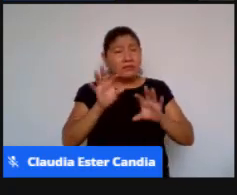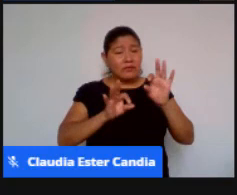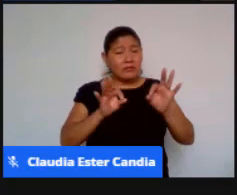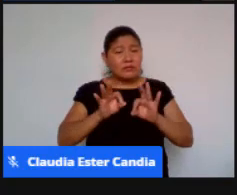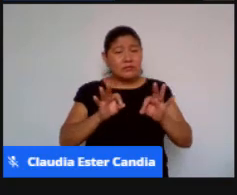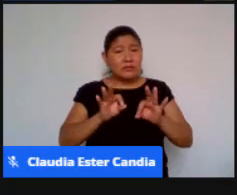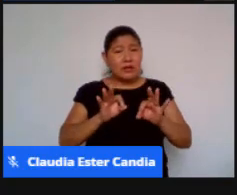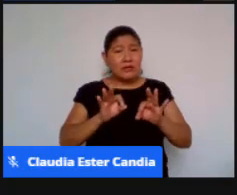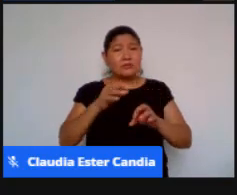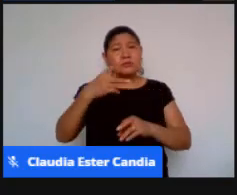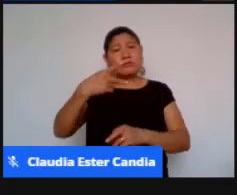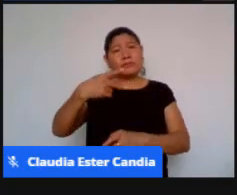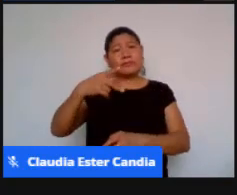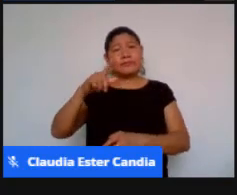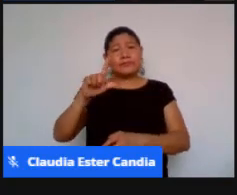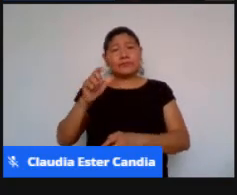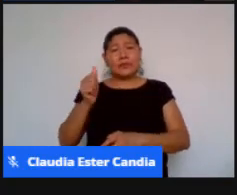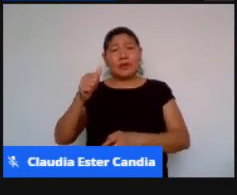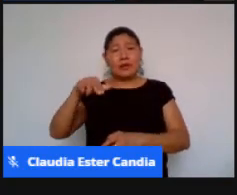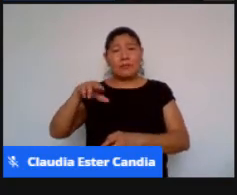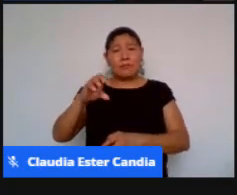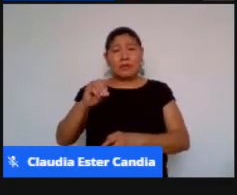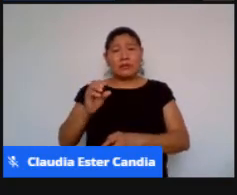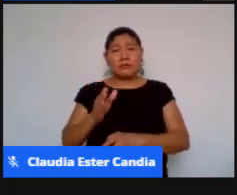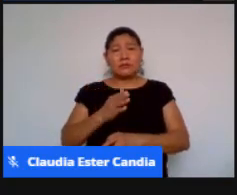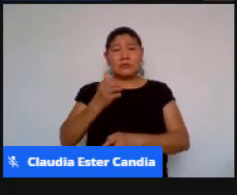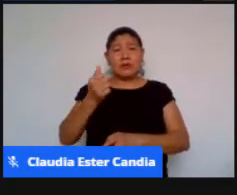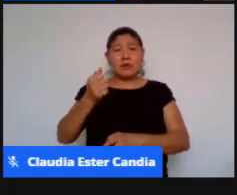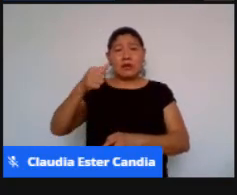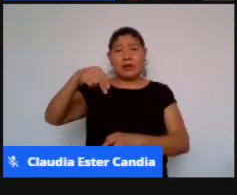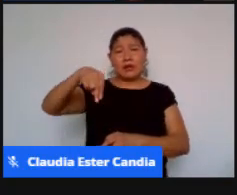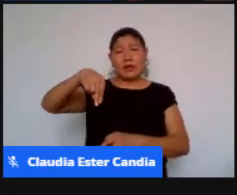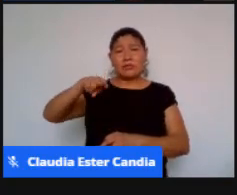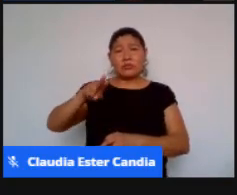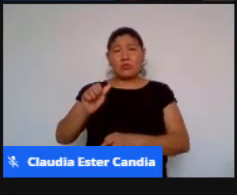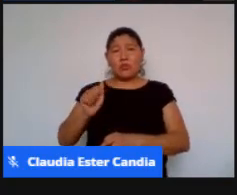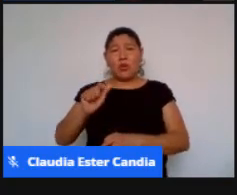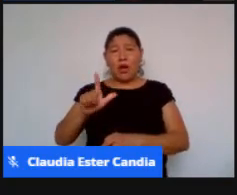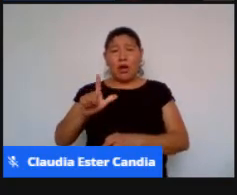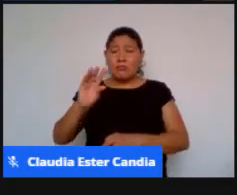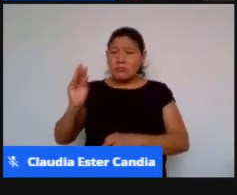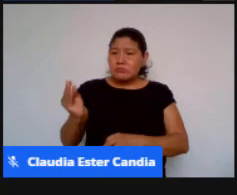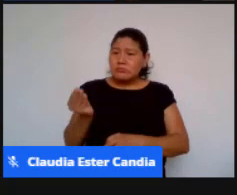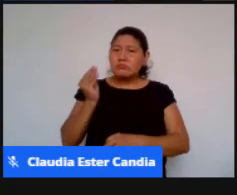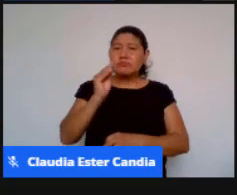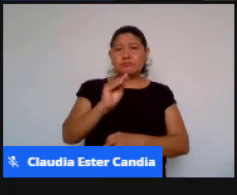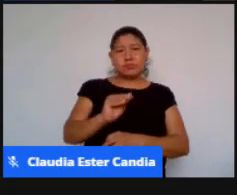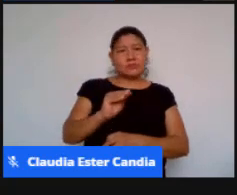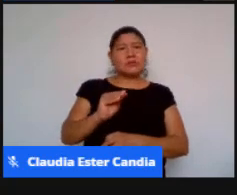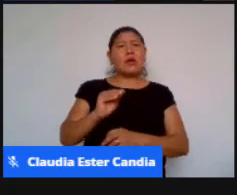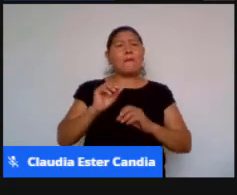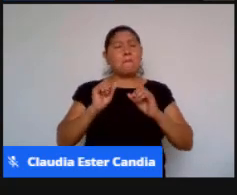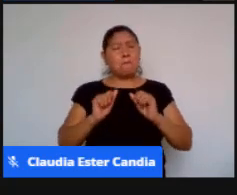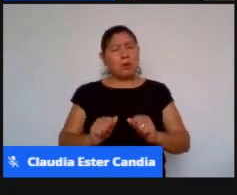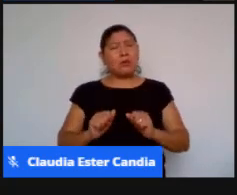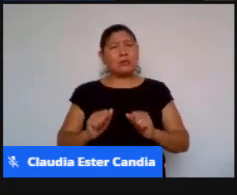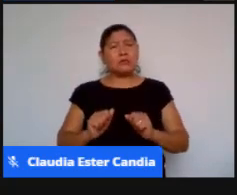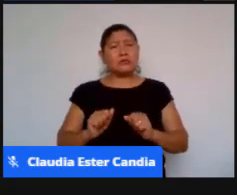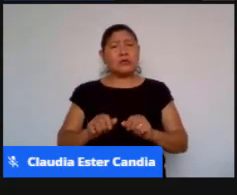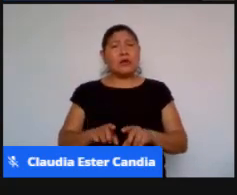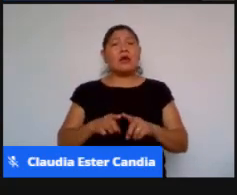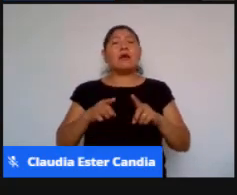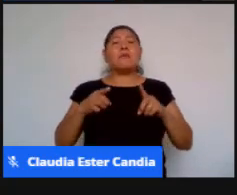insira, entendeu? O que está nesse referencial circunstancial, essa habilidade indicada, é aquilo